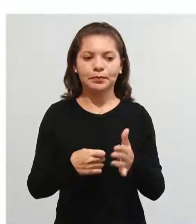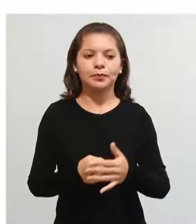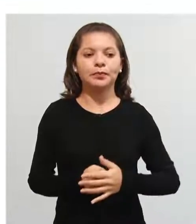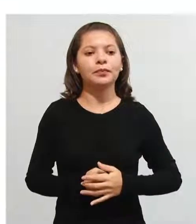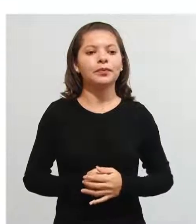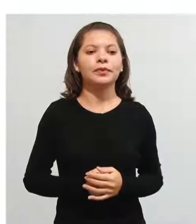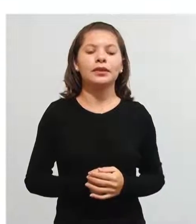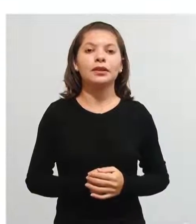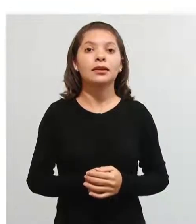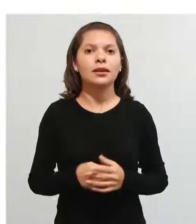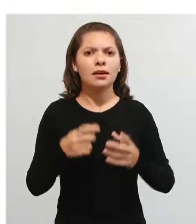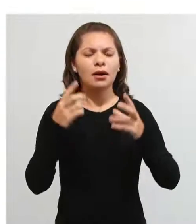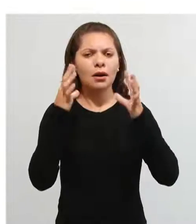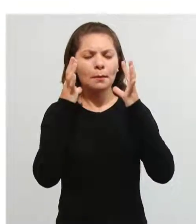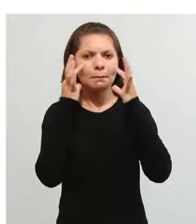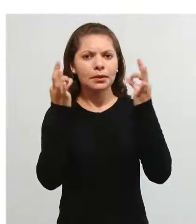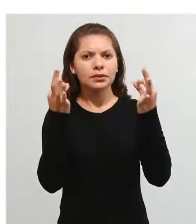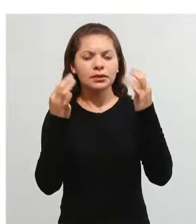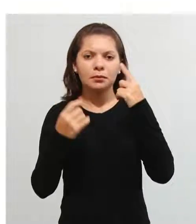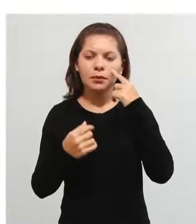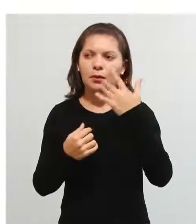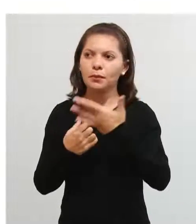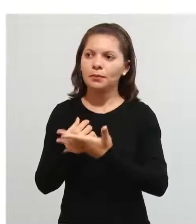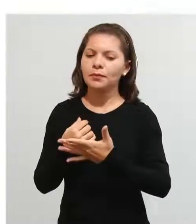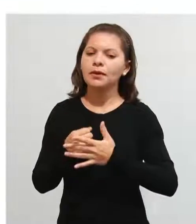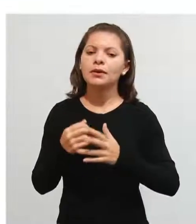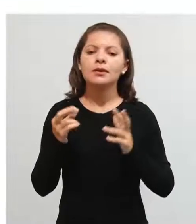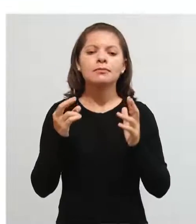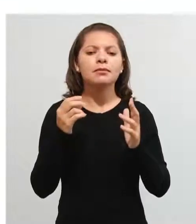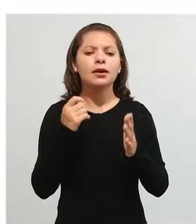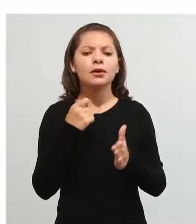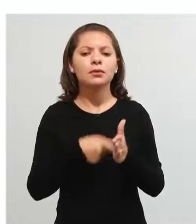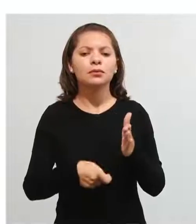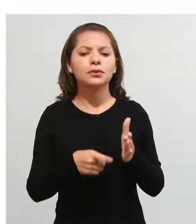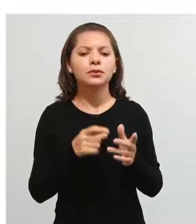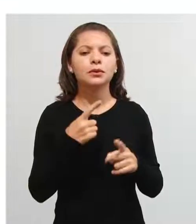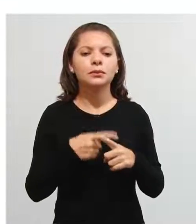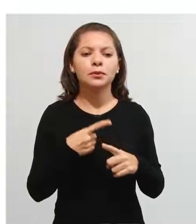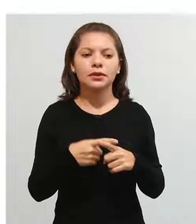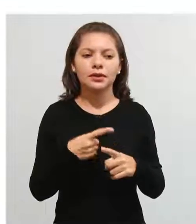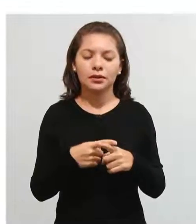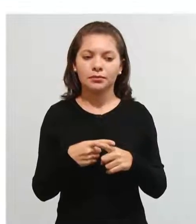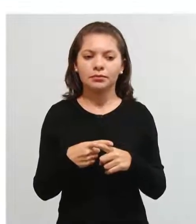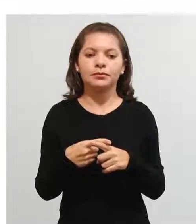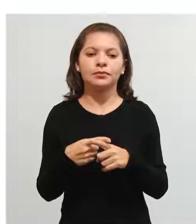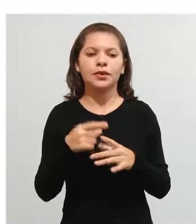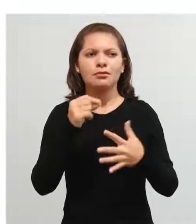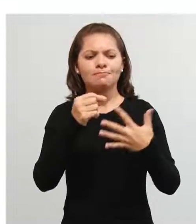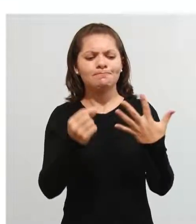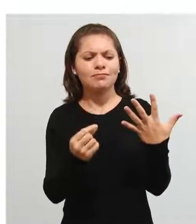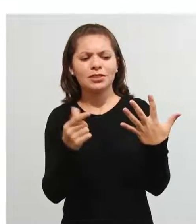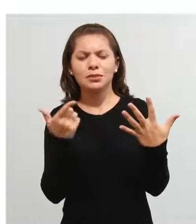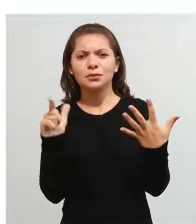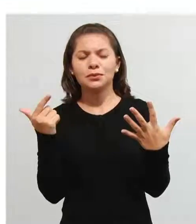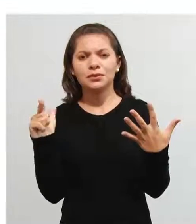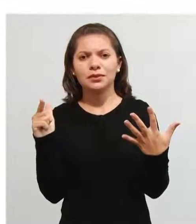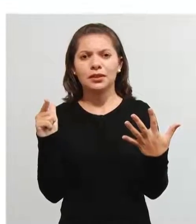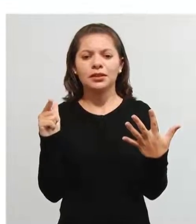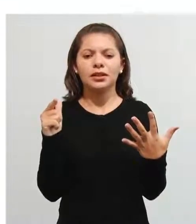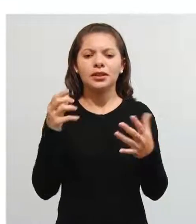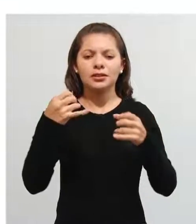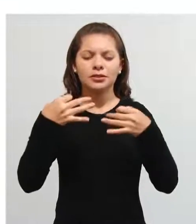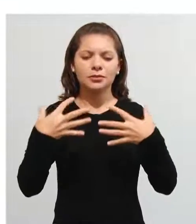tributária. Percebam, é uma prestação compulsória porque o contribuinte ele não tem a opção de